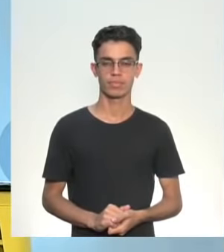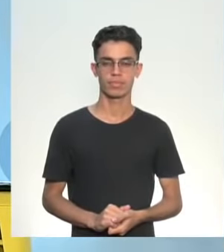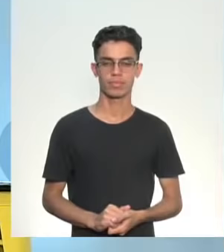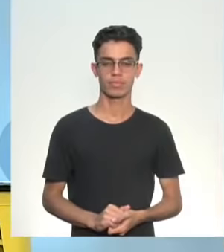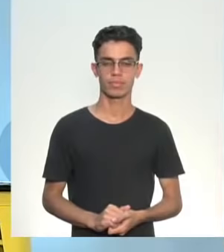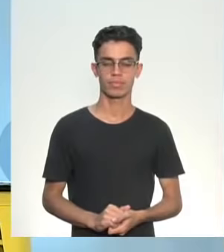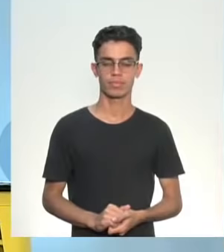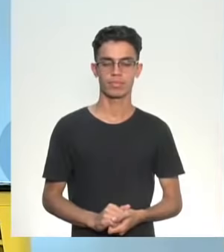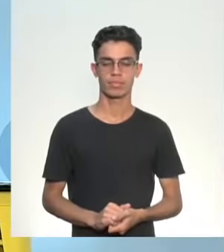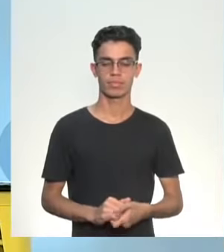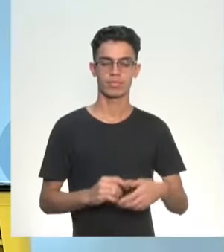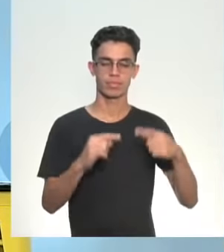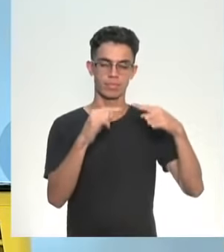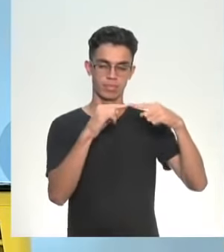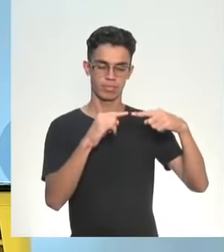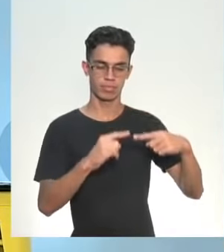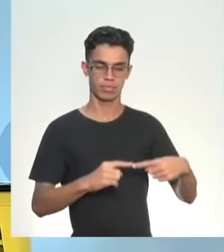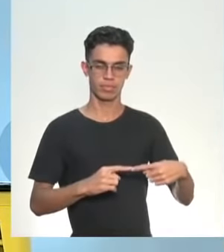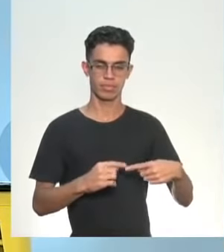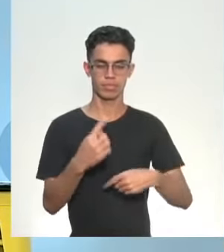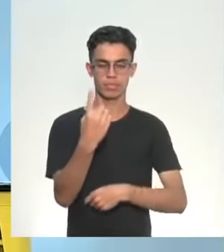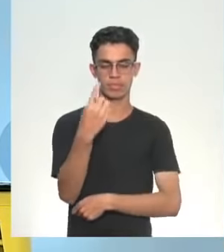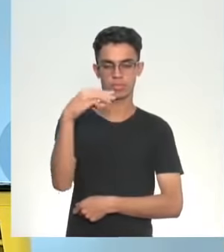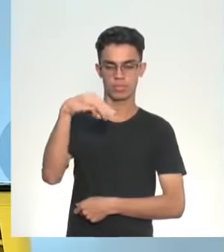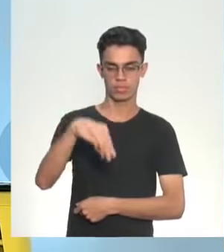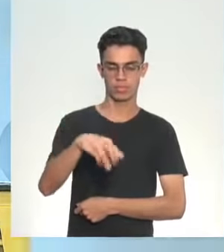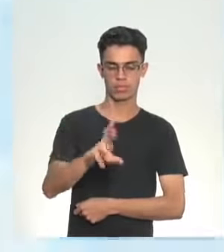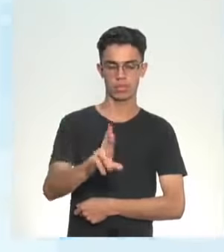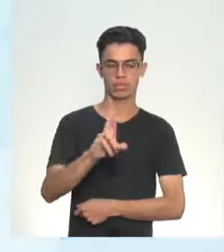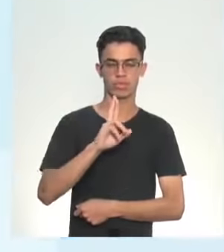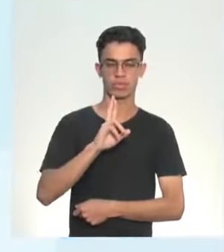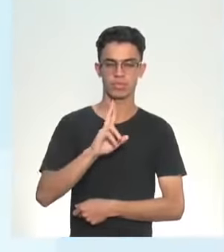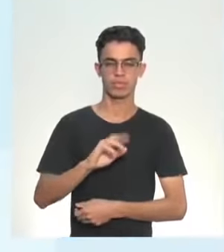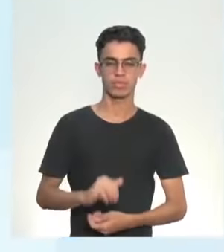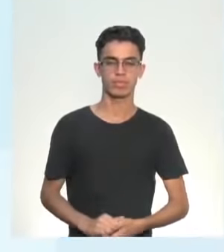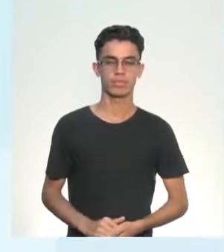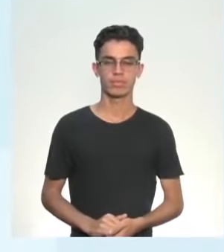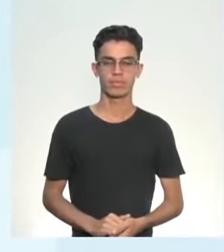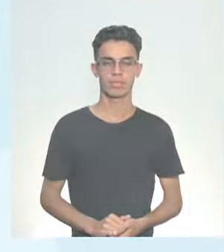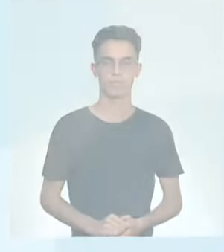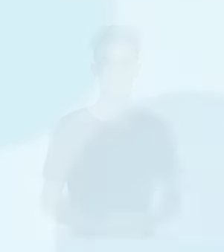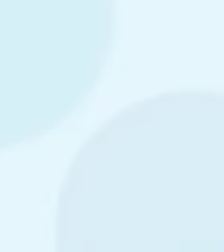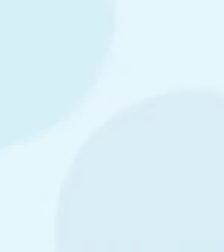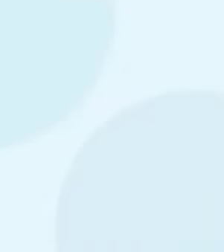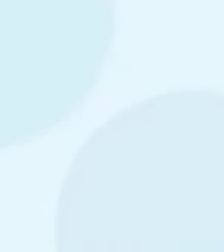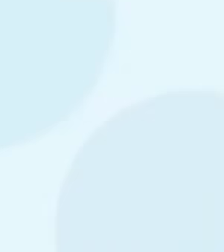that tem tem relacionar com isso aqui one minute and we go there